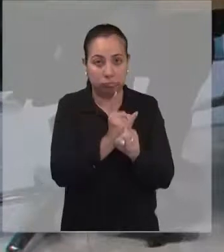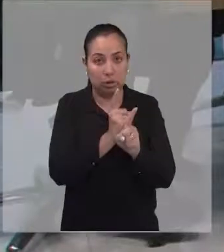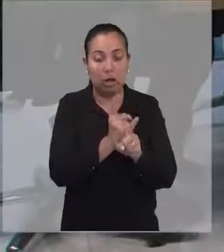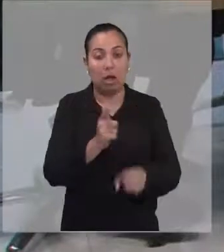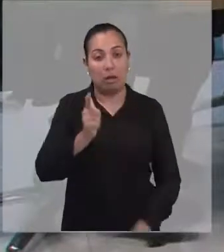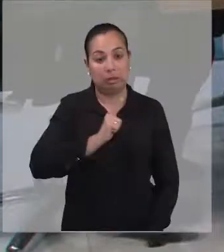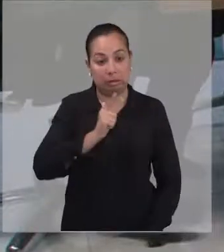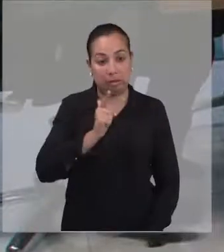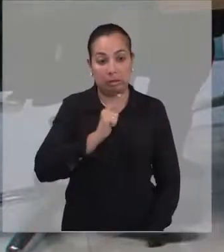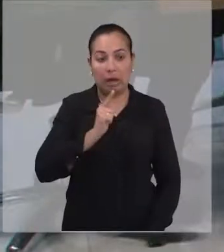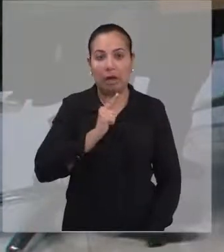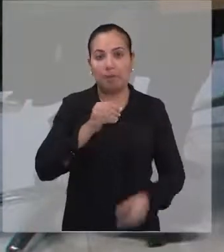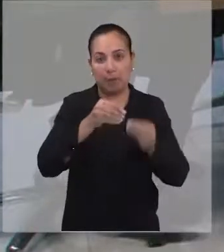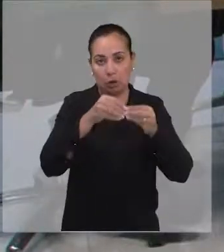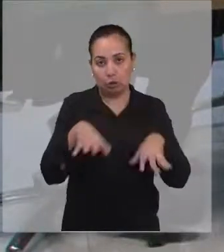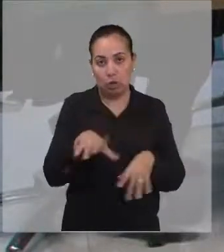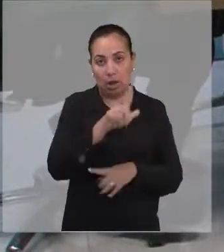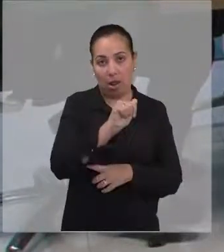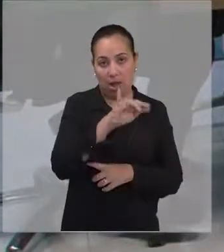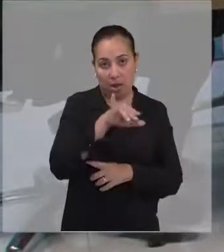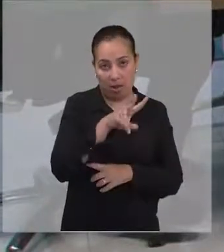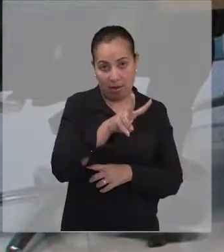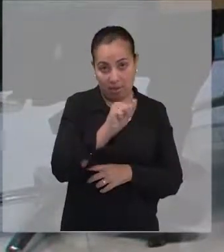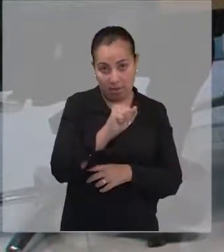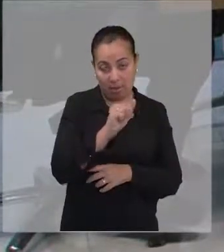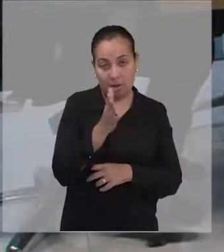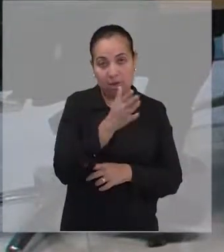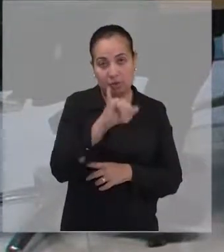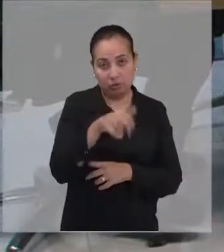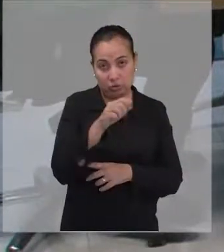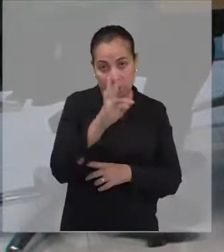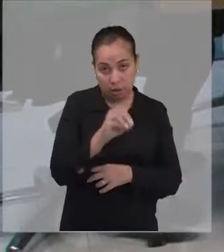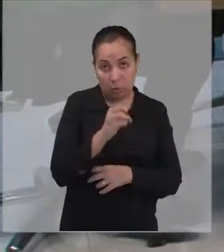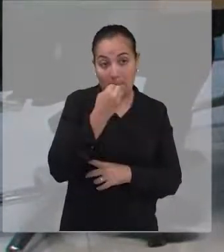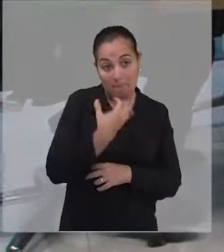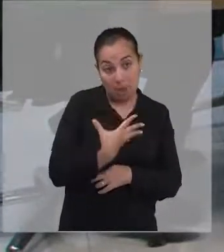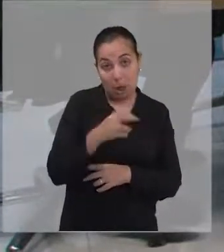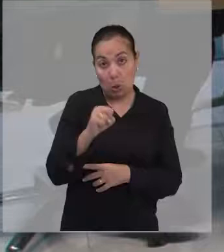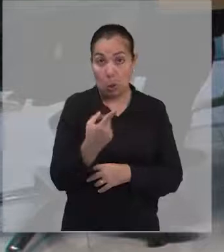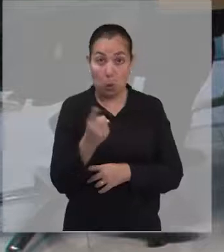das ações da Operação Lava Jato, que bem ou mal, até